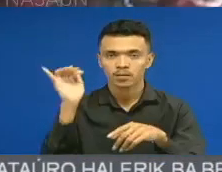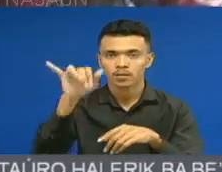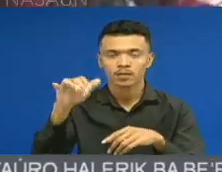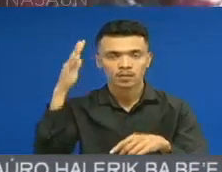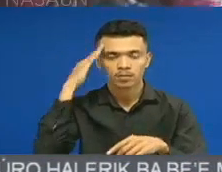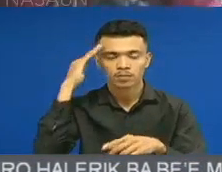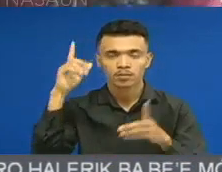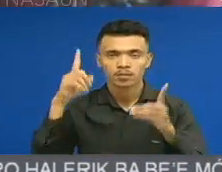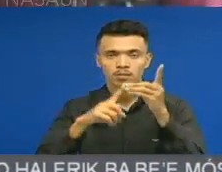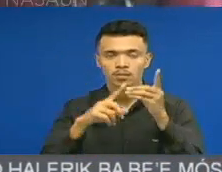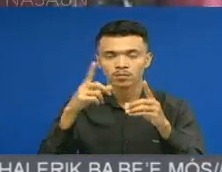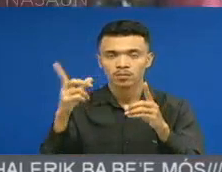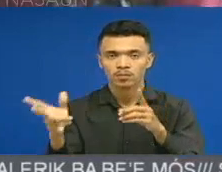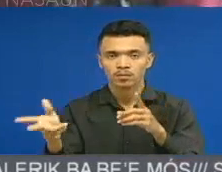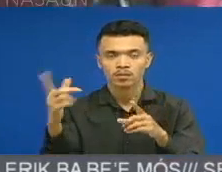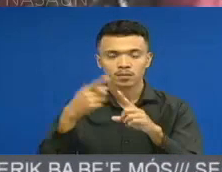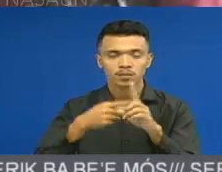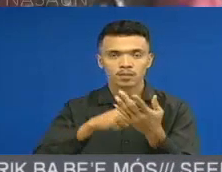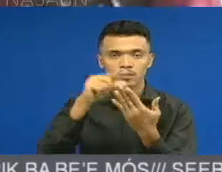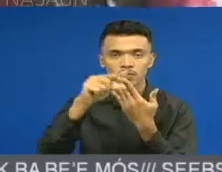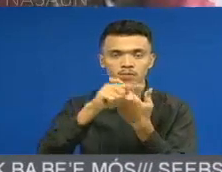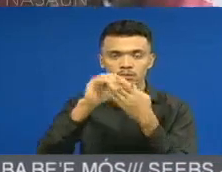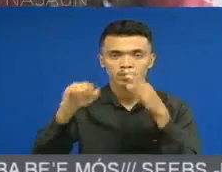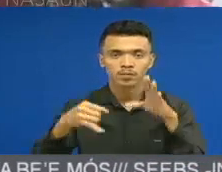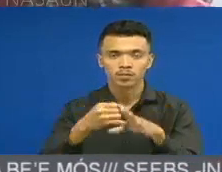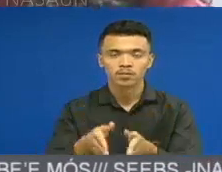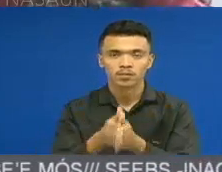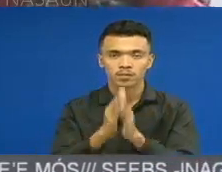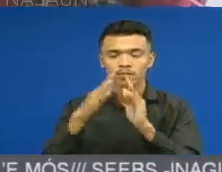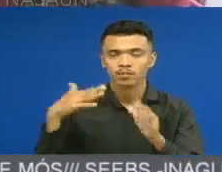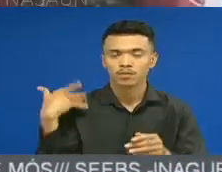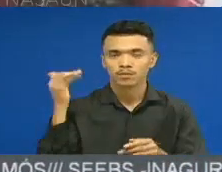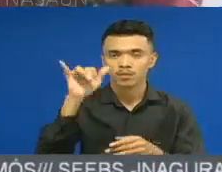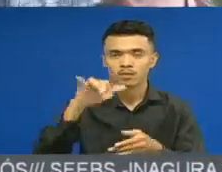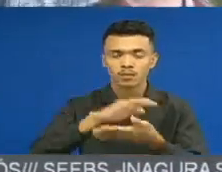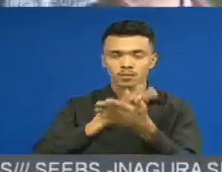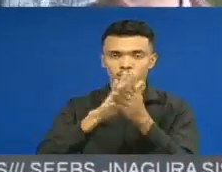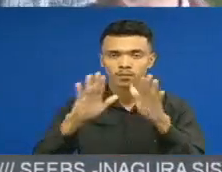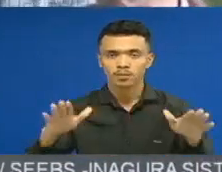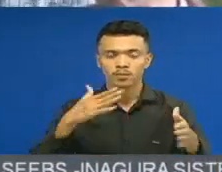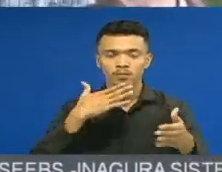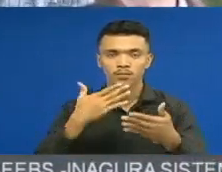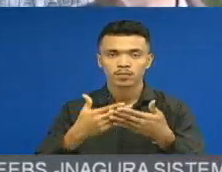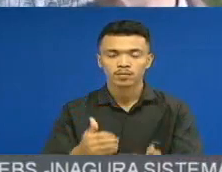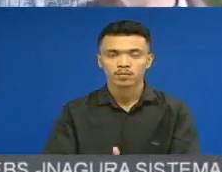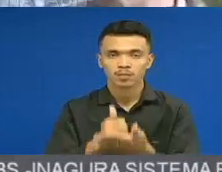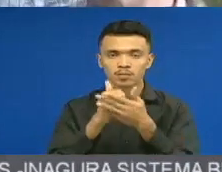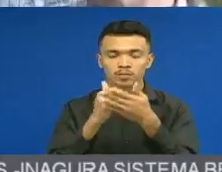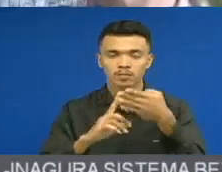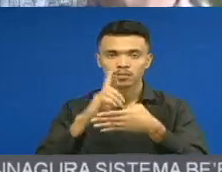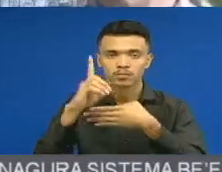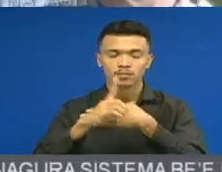valor em consulta popular 30 de agosto, inclui Russo foi em Sira atualmente em paz na estabilidade, onde contribui para